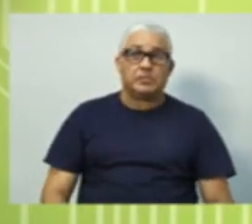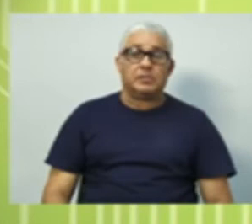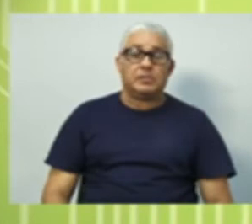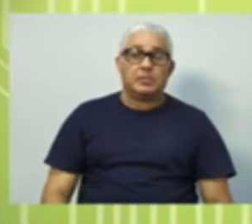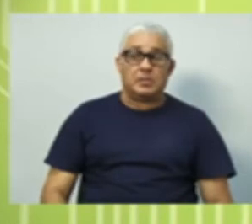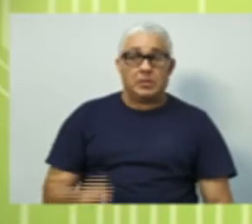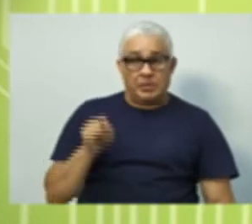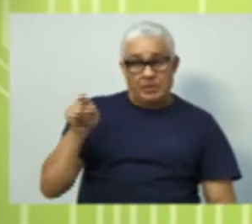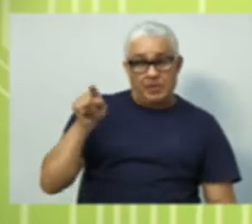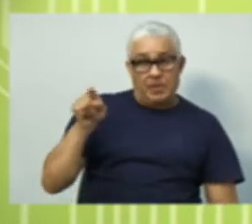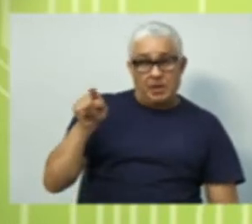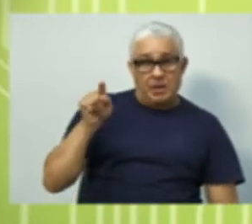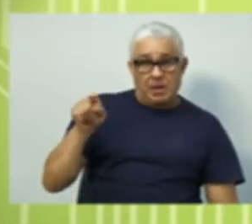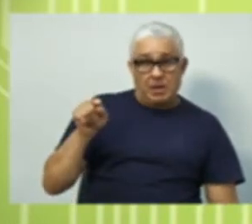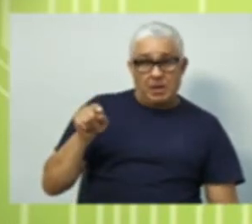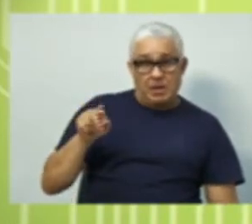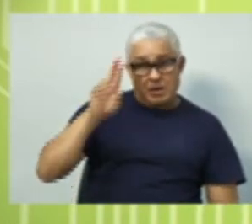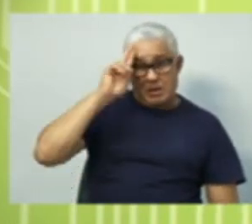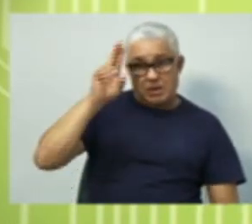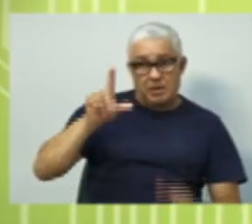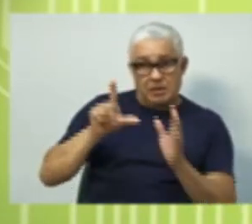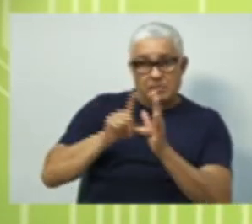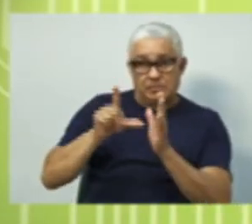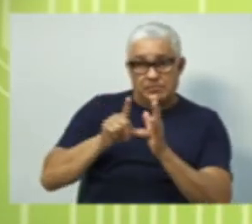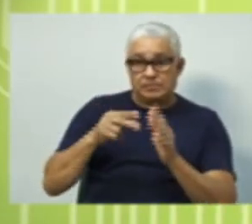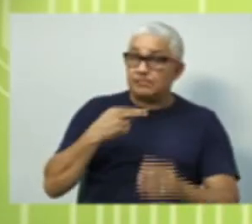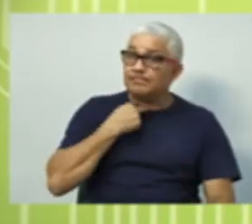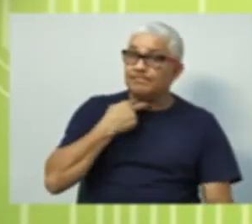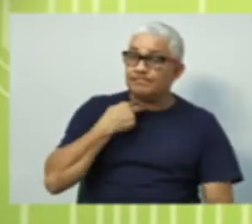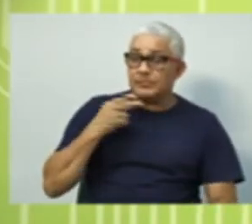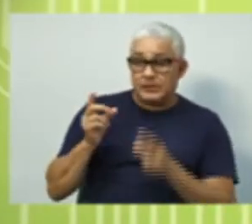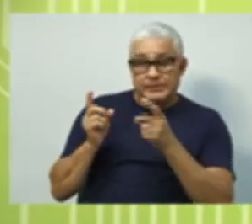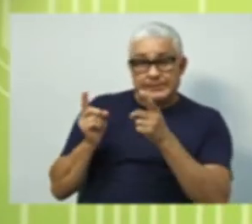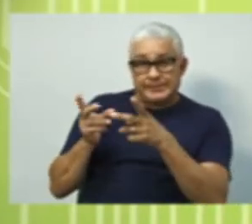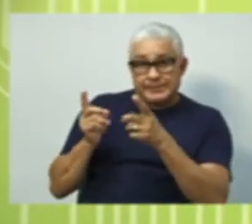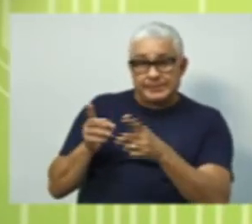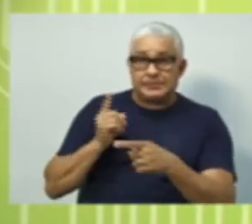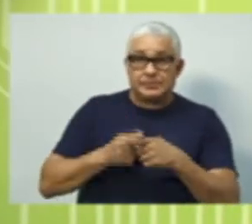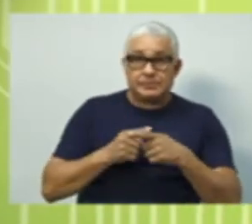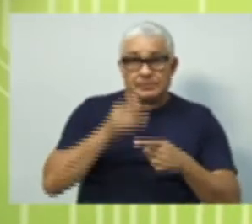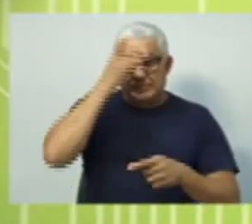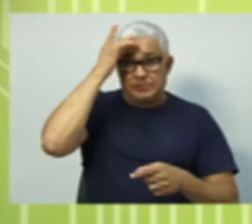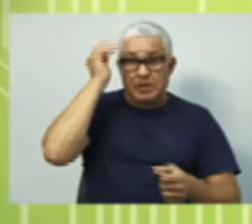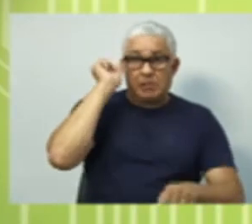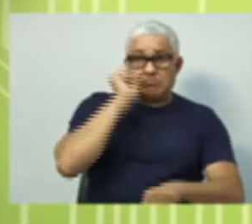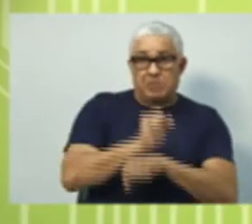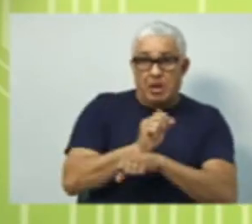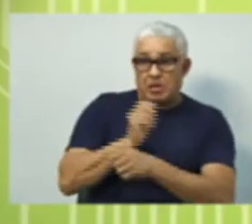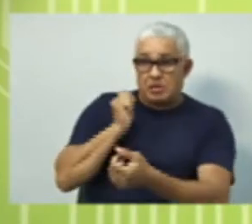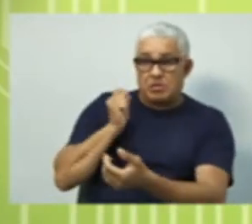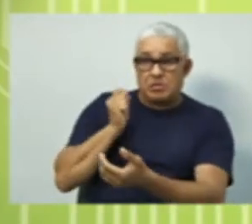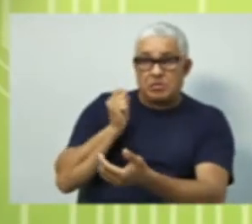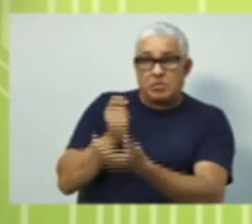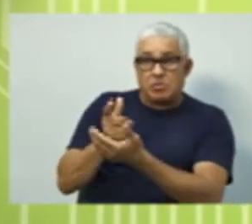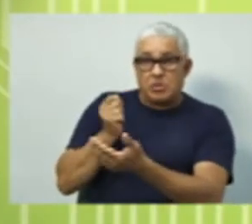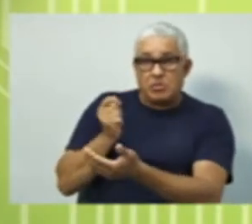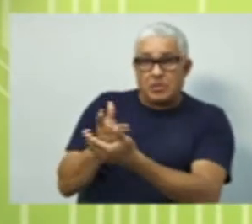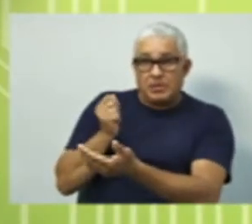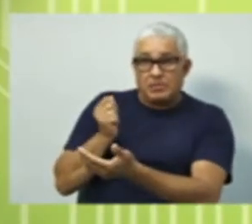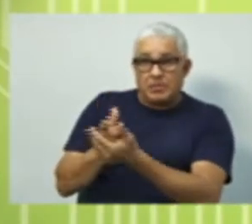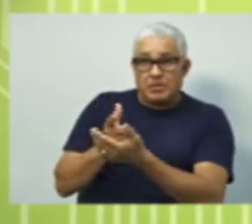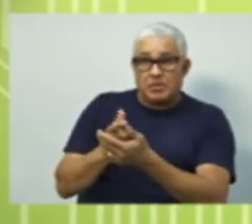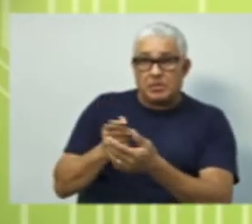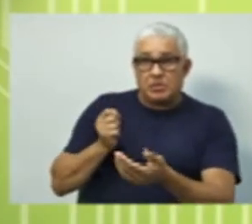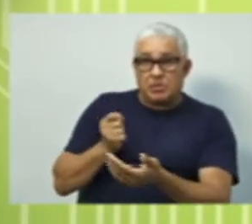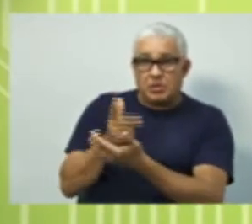para manter o seu orçamento até de sobrevivência. Então comece a se organizar dentro de casa, comece a organizar individualmente, né?